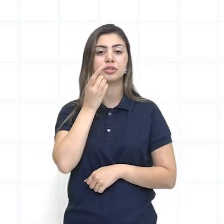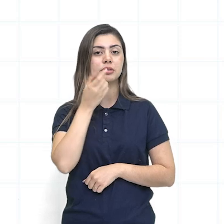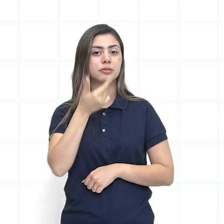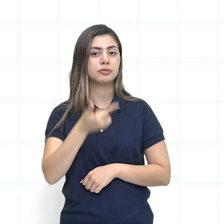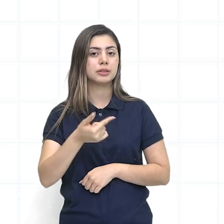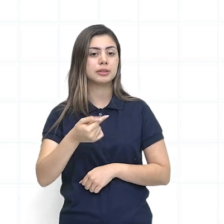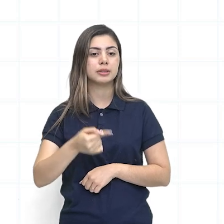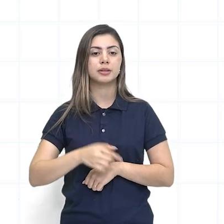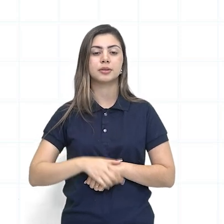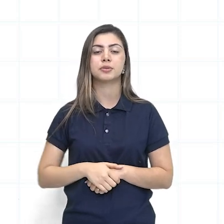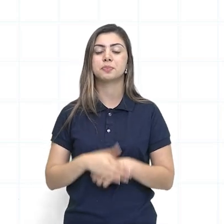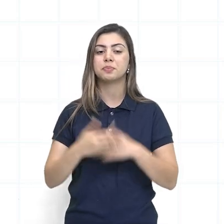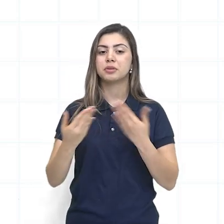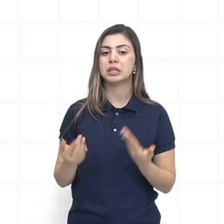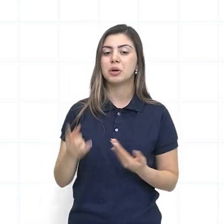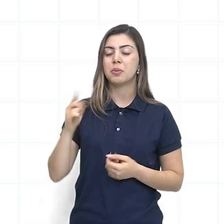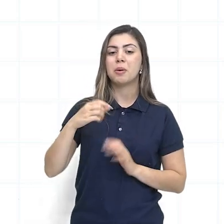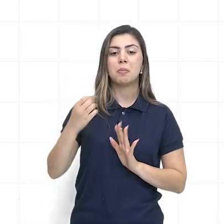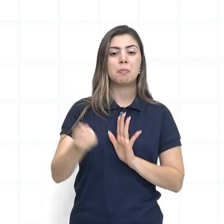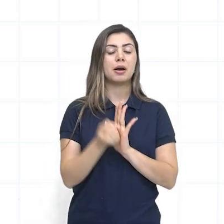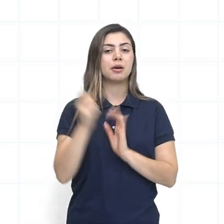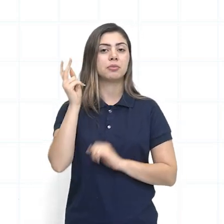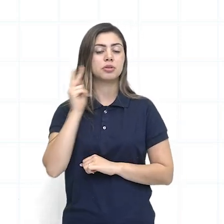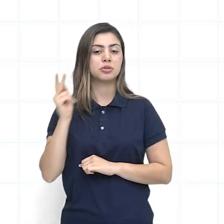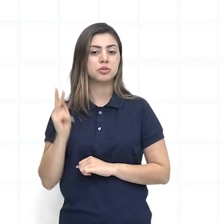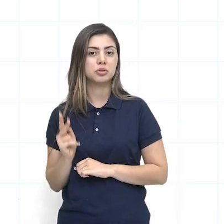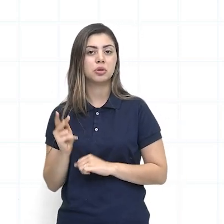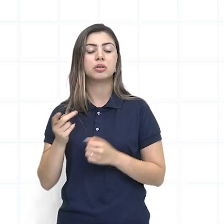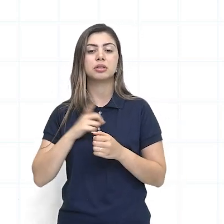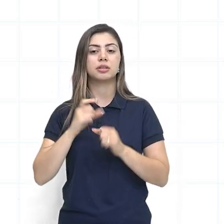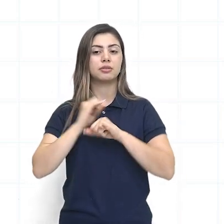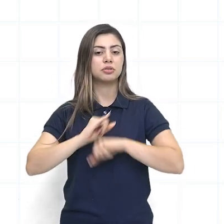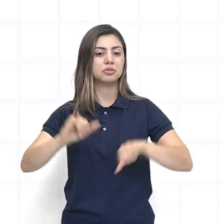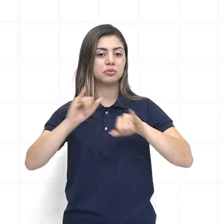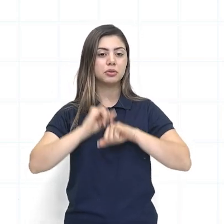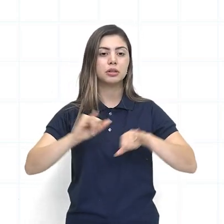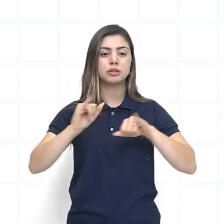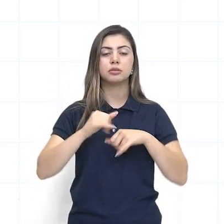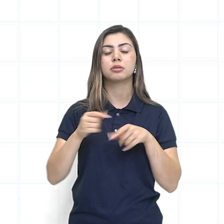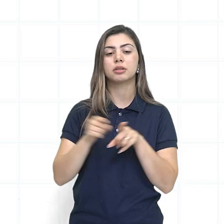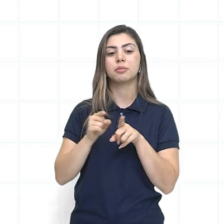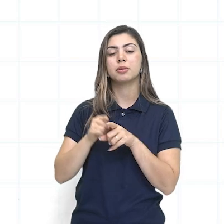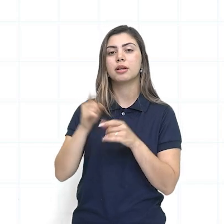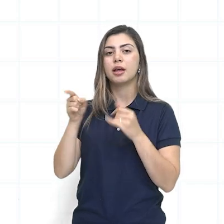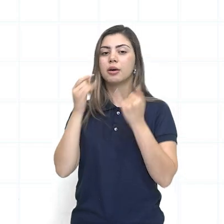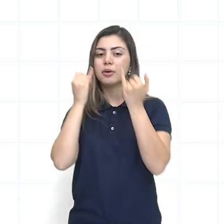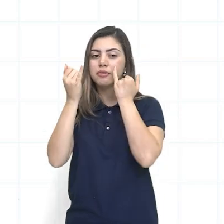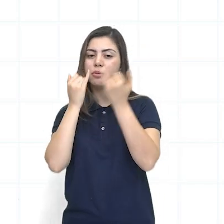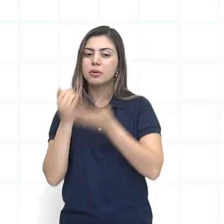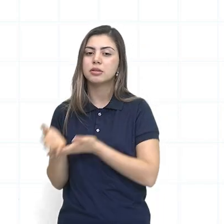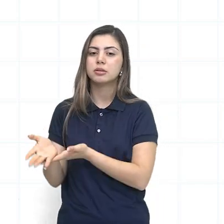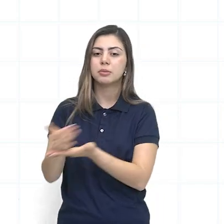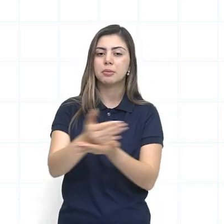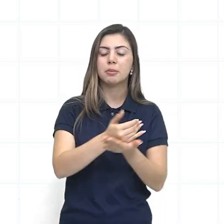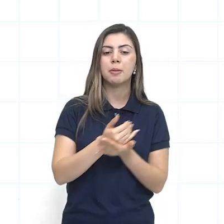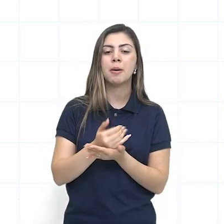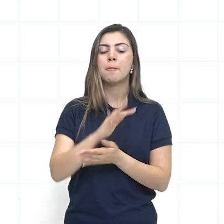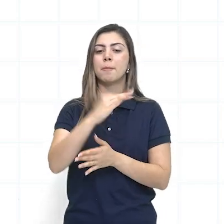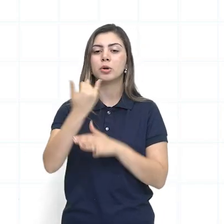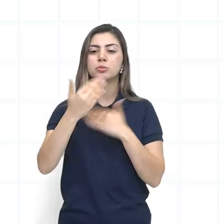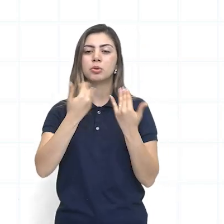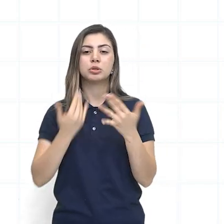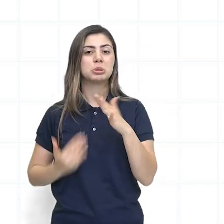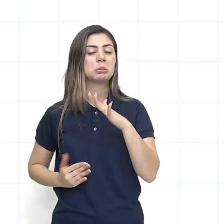27. Na série histórica divulgada pela pasta, também com base no SINAM, o maior número de óbitos